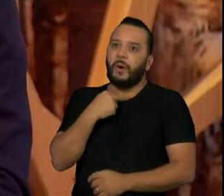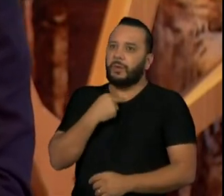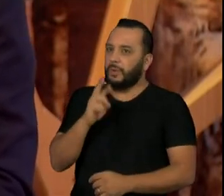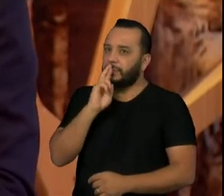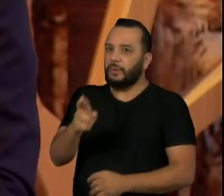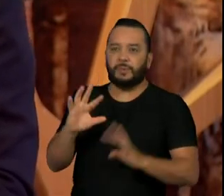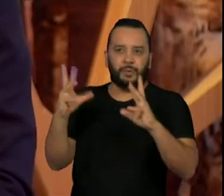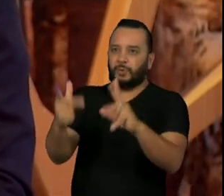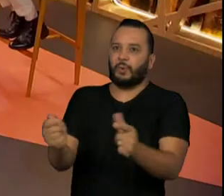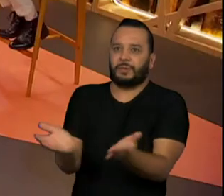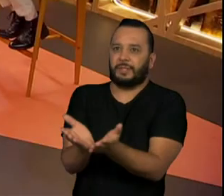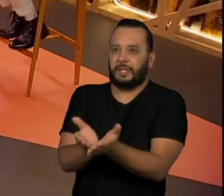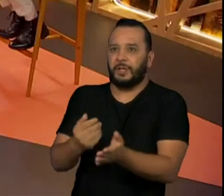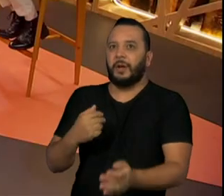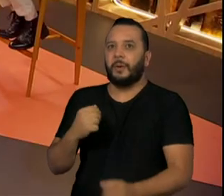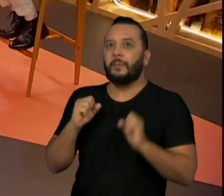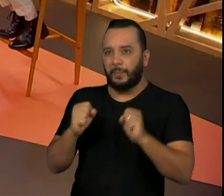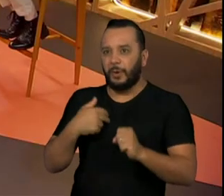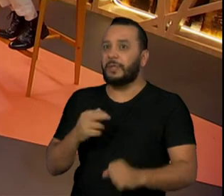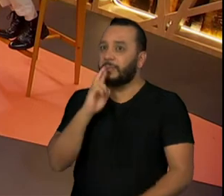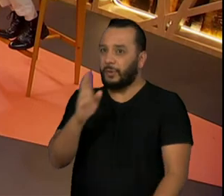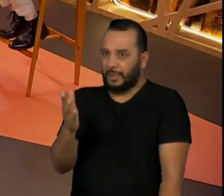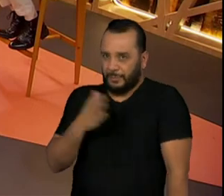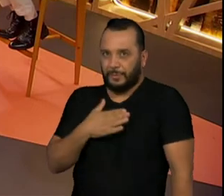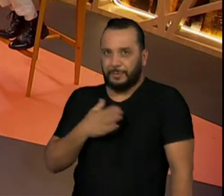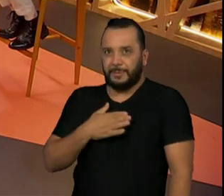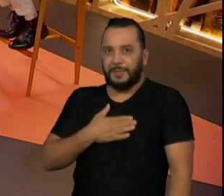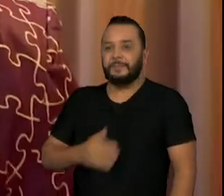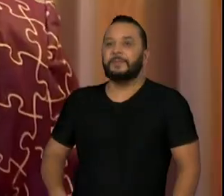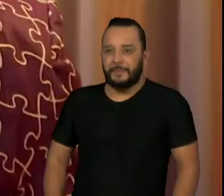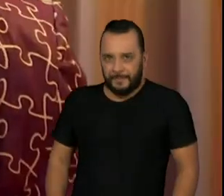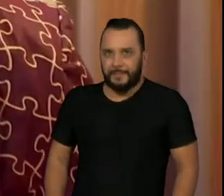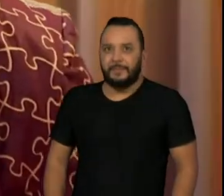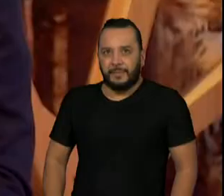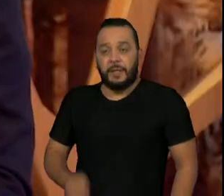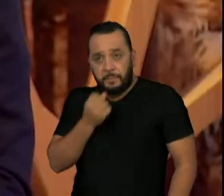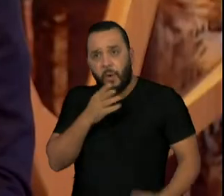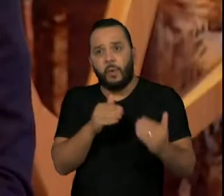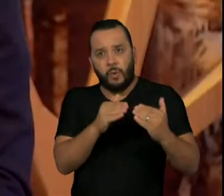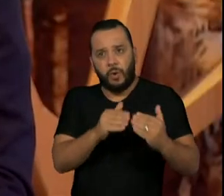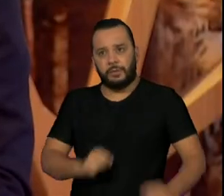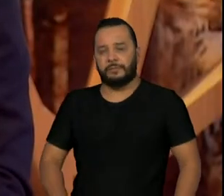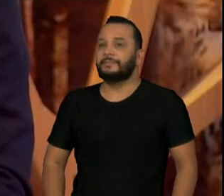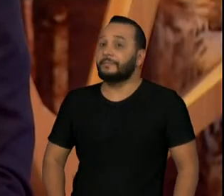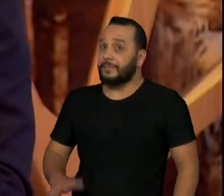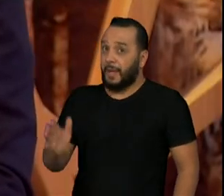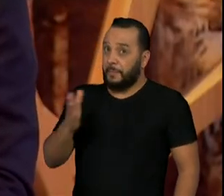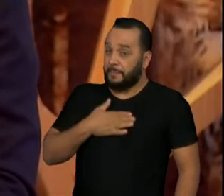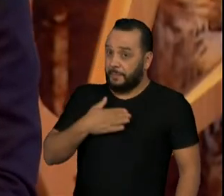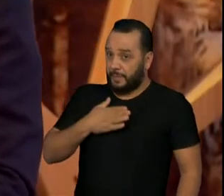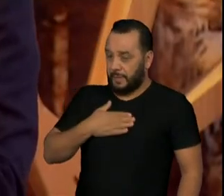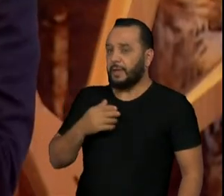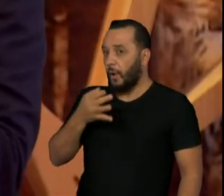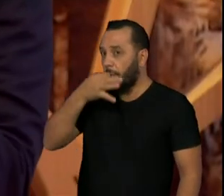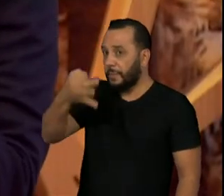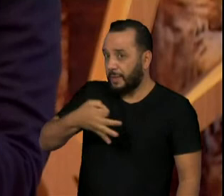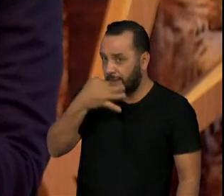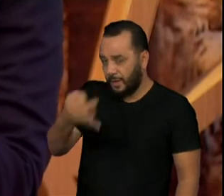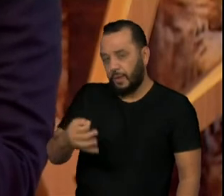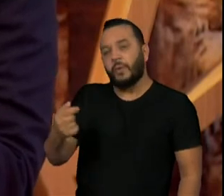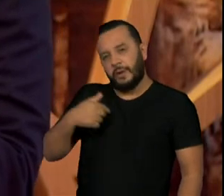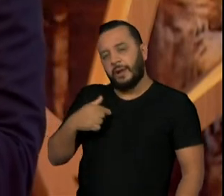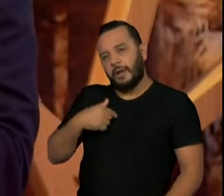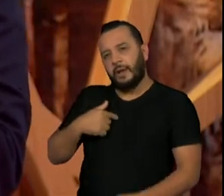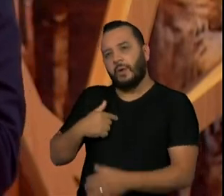evangélicos, eu posso responder por mim. Que por bom, mim, por que isso. Bom, professor, não pode. É, porque na minha fala, é lógico,